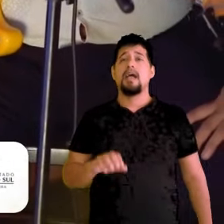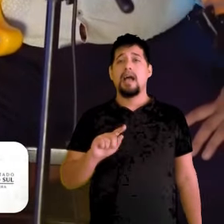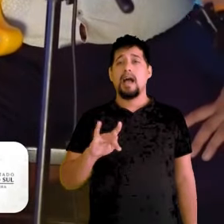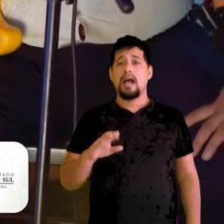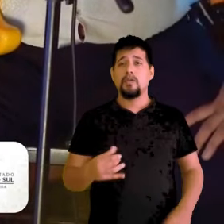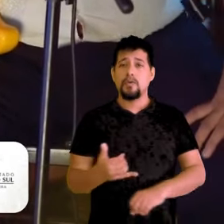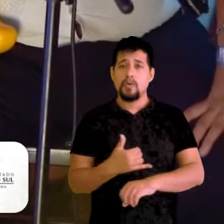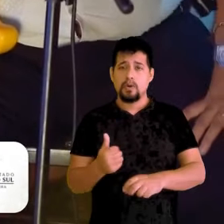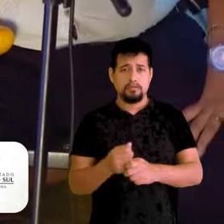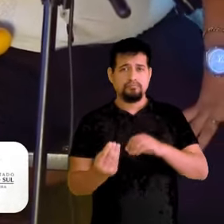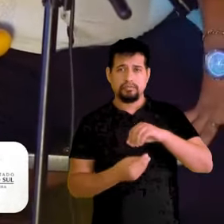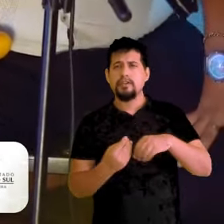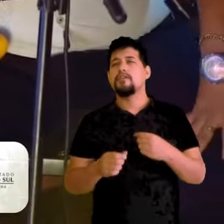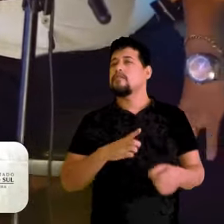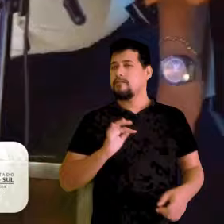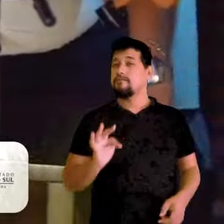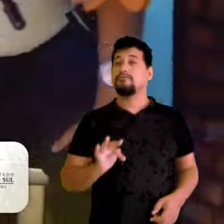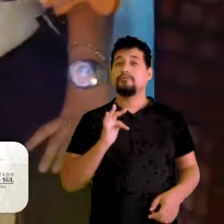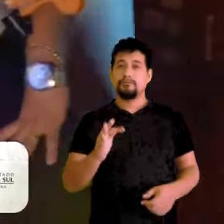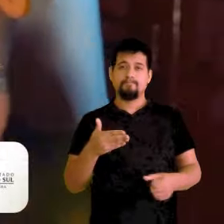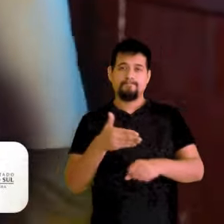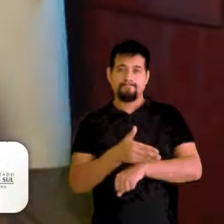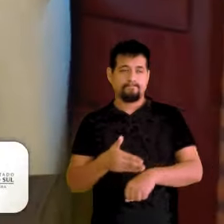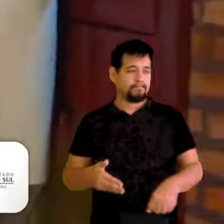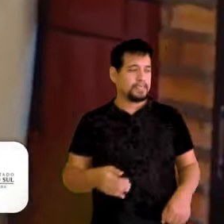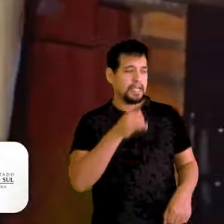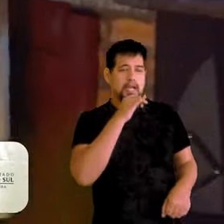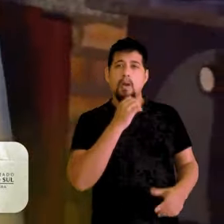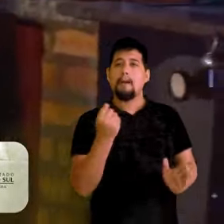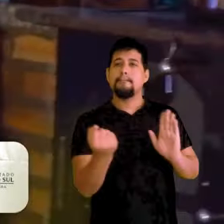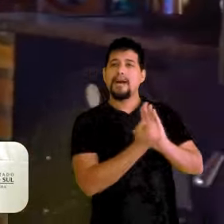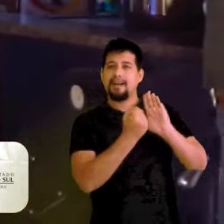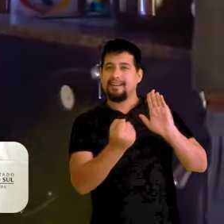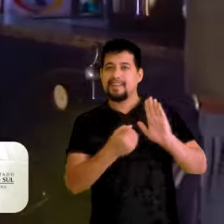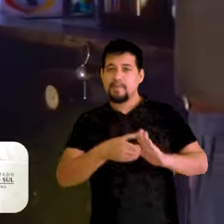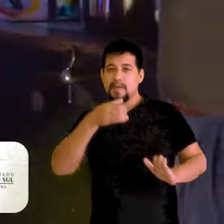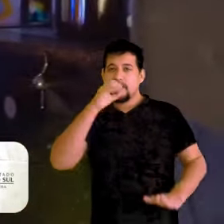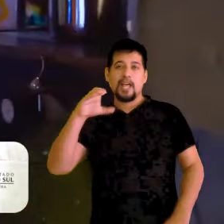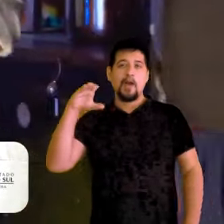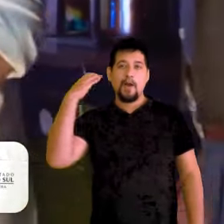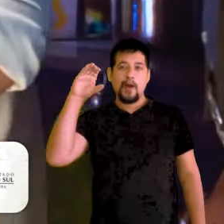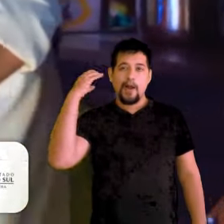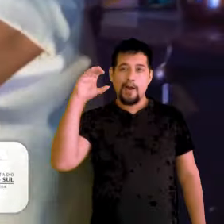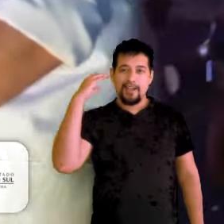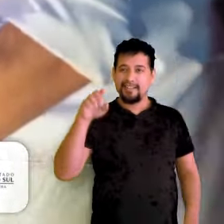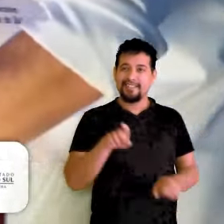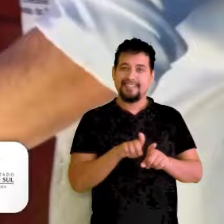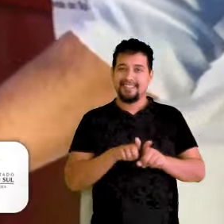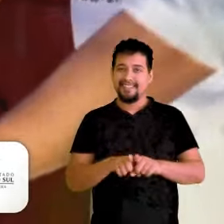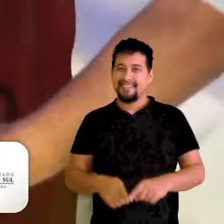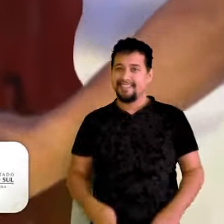também, alho, bota ali. Tá dominando o mercado isso aqui, ó. E vai dominar mais ainda, com certeza. É tipo aquela marca da bebida Coca-Cola, dominou.